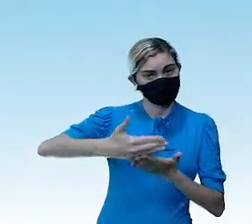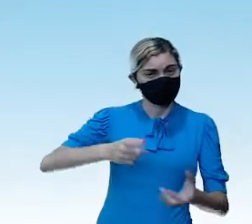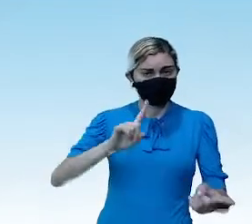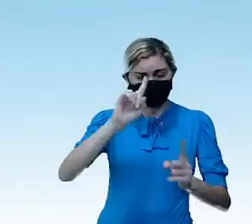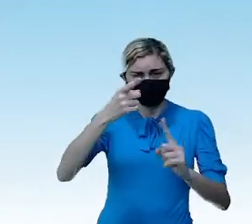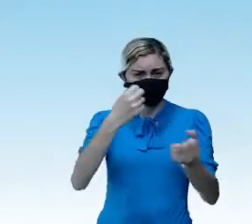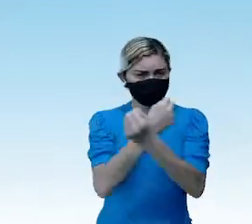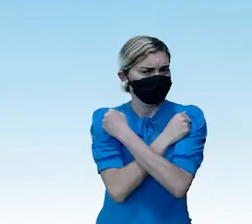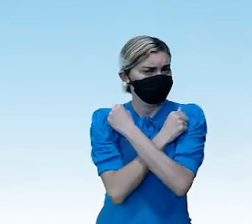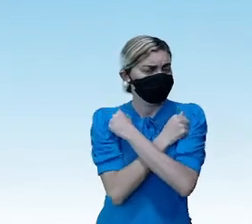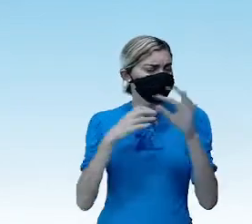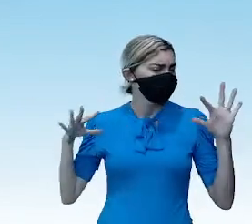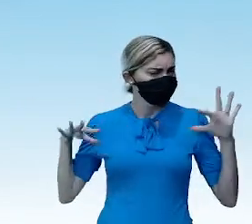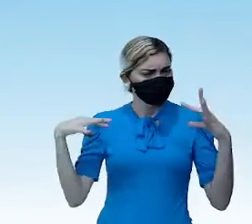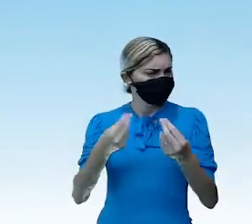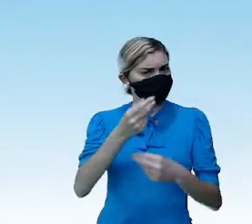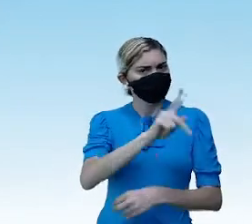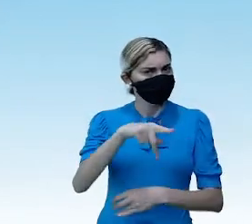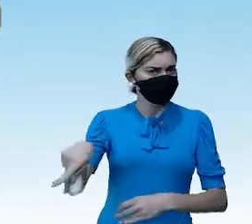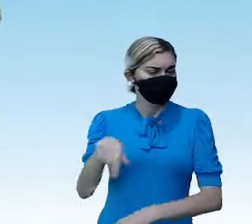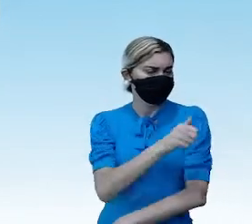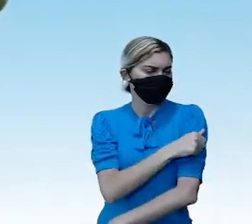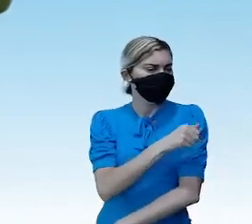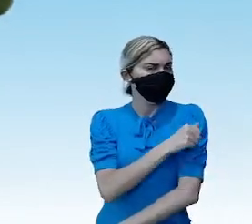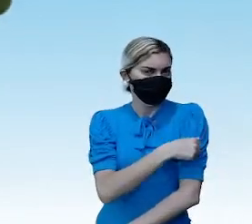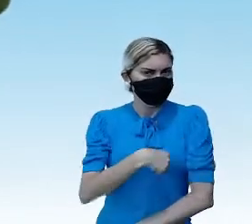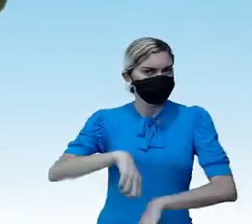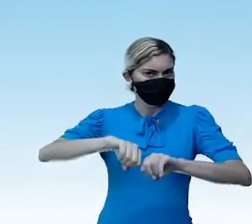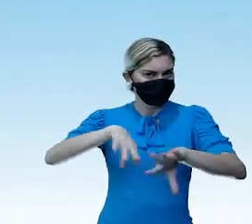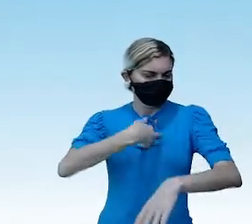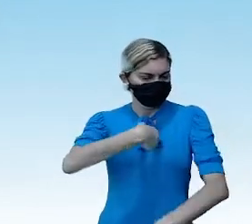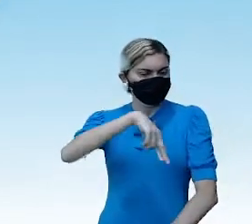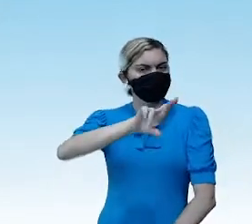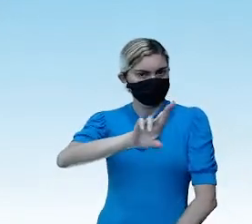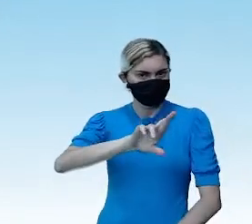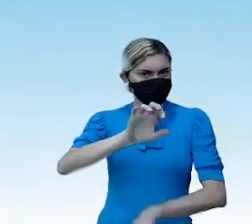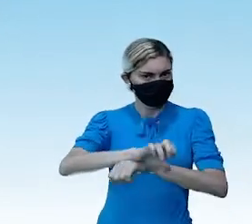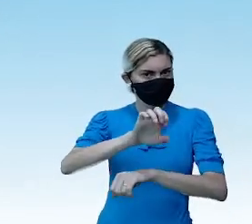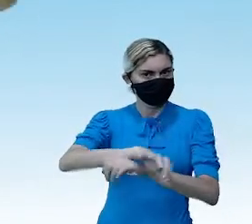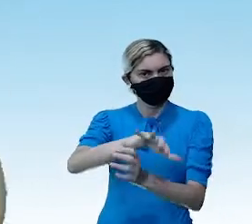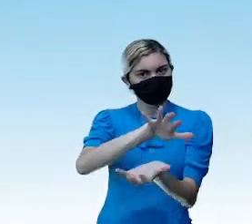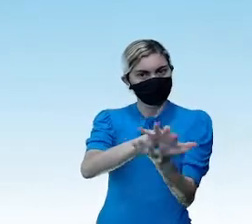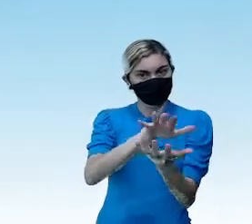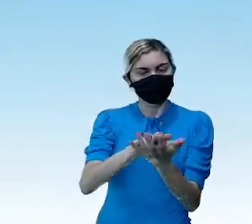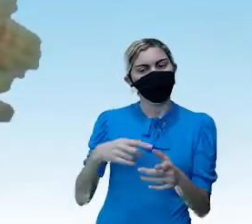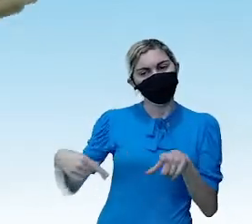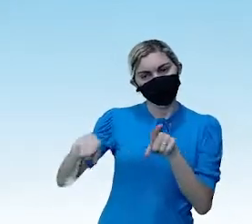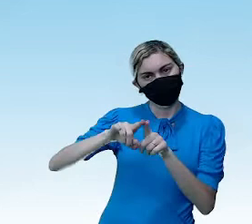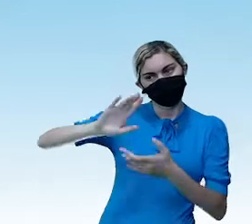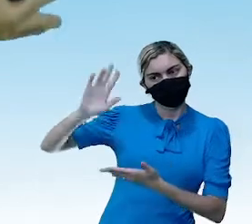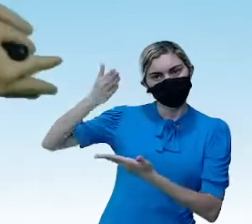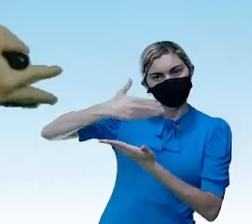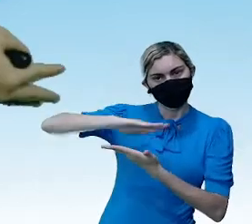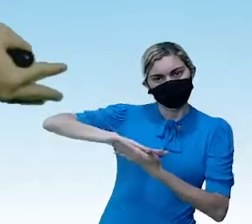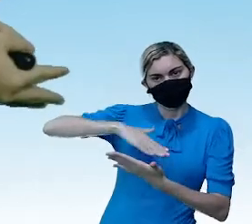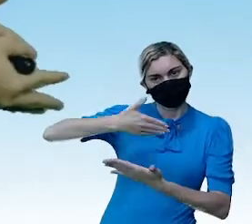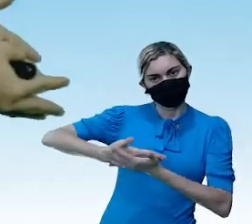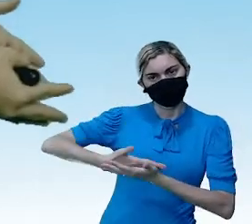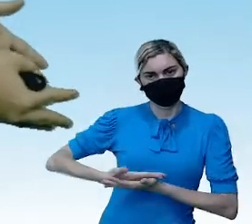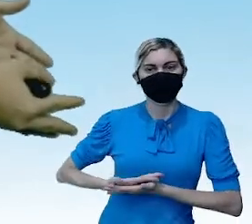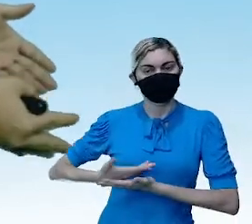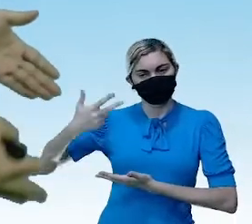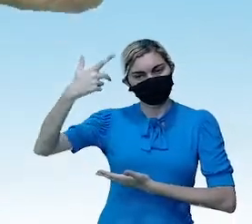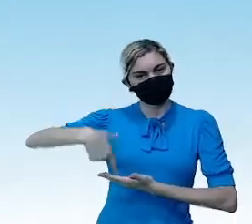abraço a todos os professores e estudantes do ensino religioso do estado de Pernambuco. E também a nossa professora